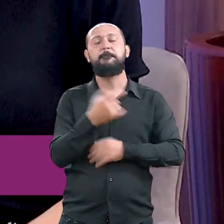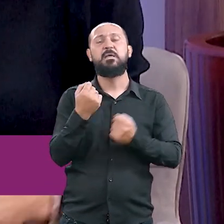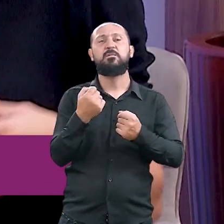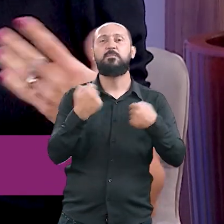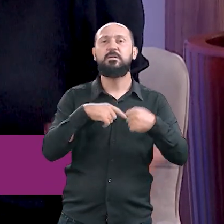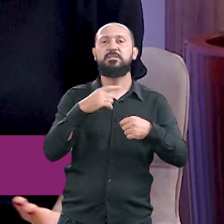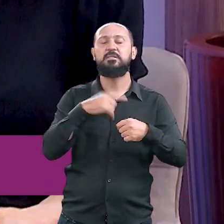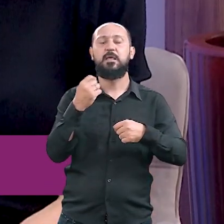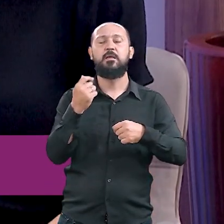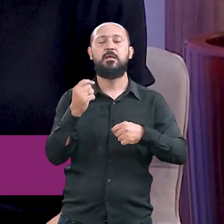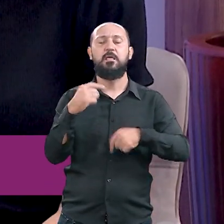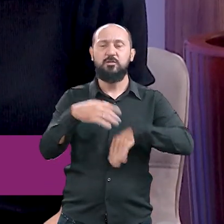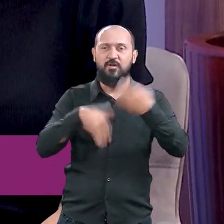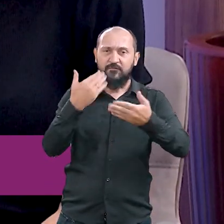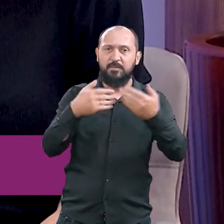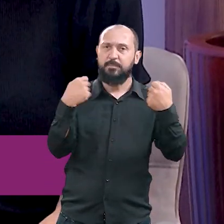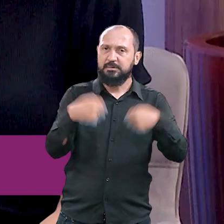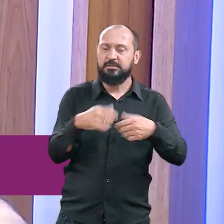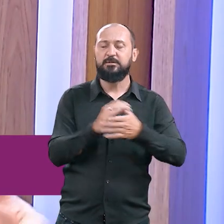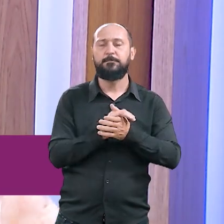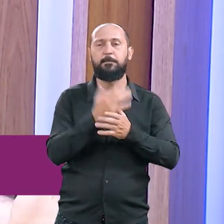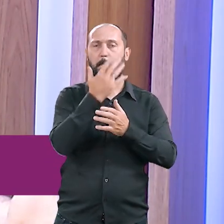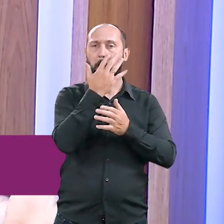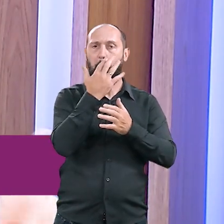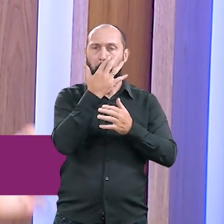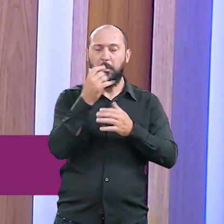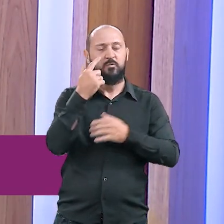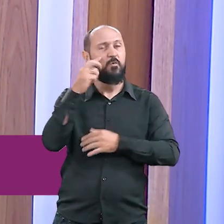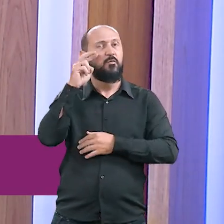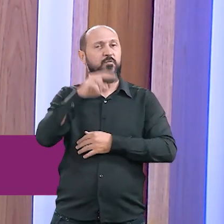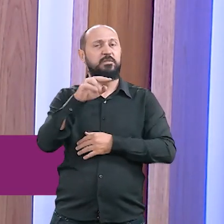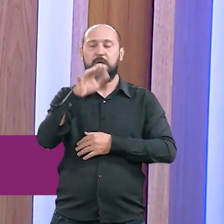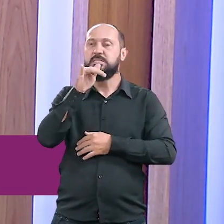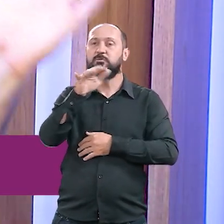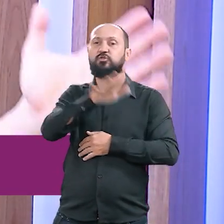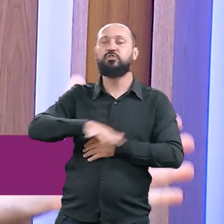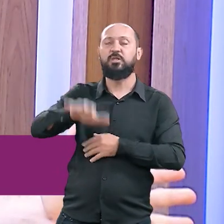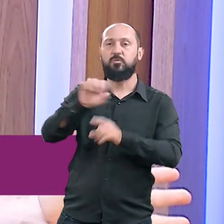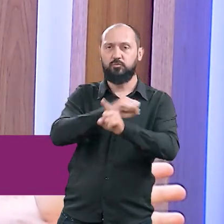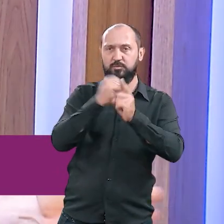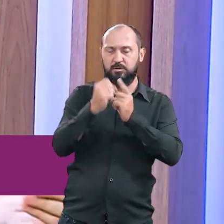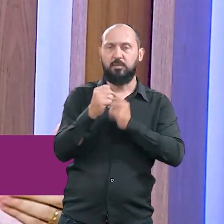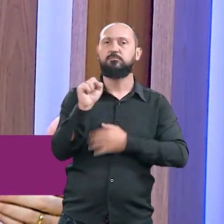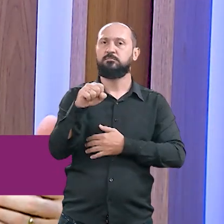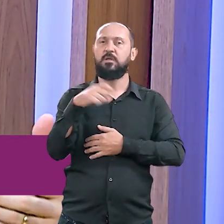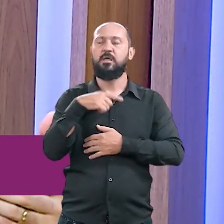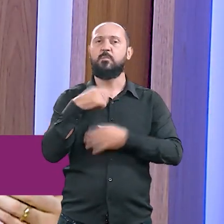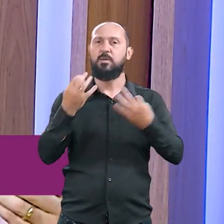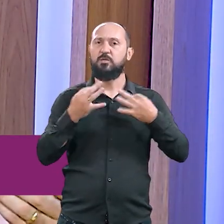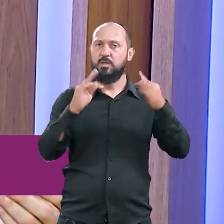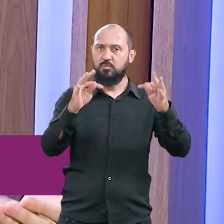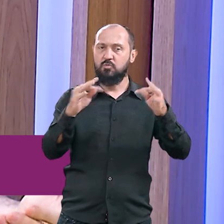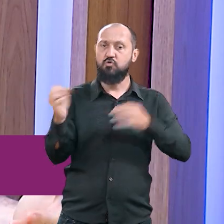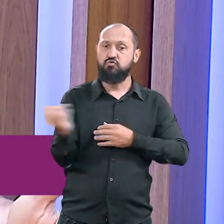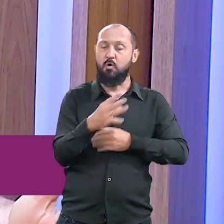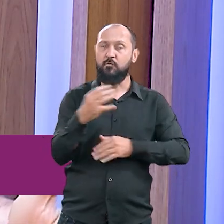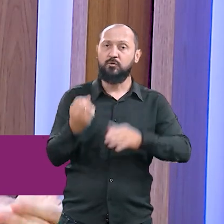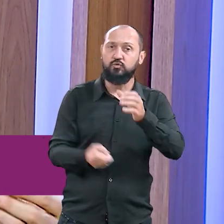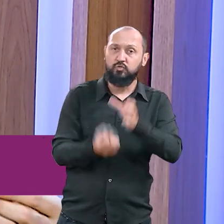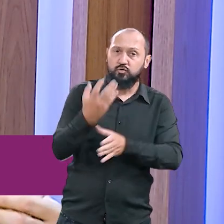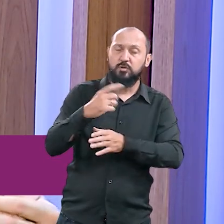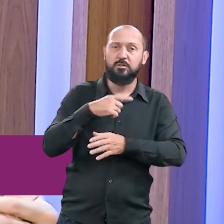programa outro dia a respeito desse assunto. E um ouvinte chegou para mim e falou o seguinte: Lívia, eu tenho muito medo do que está